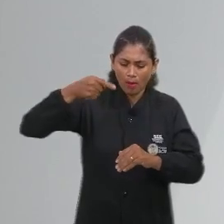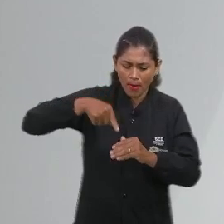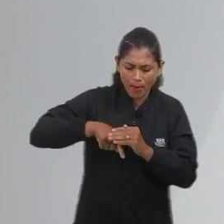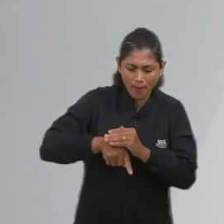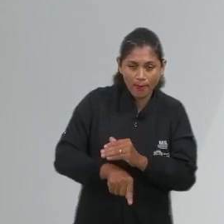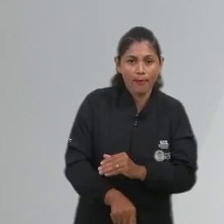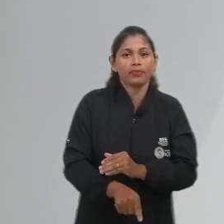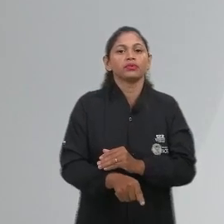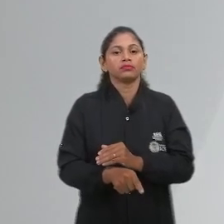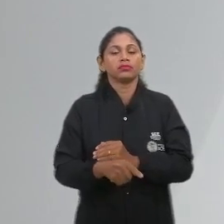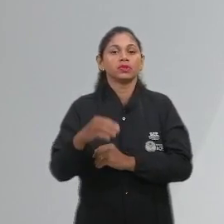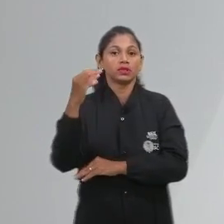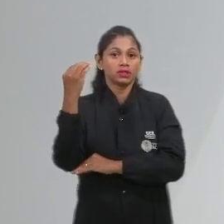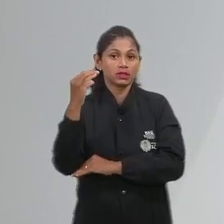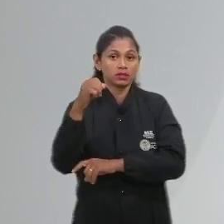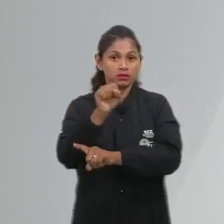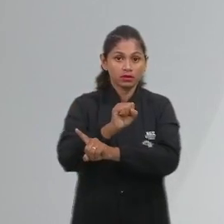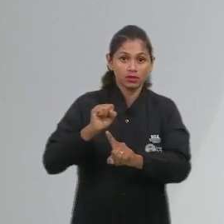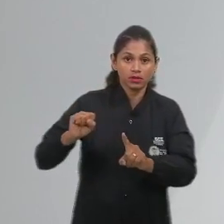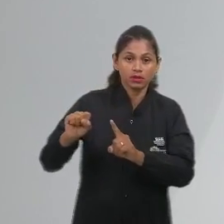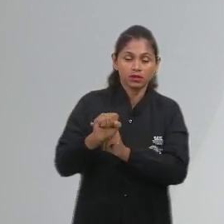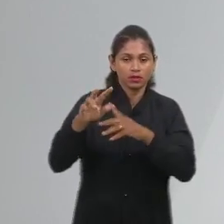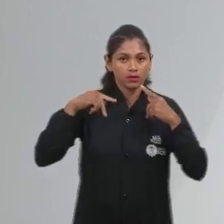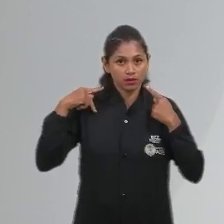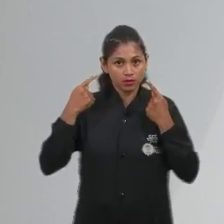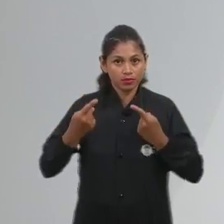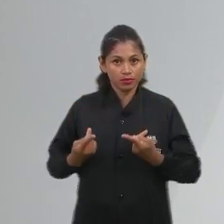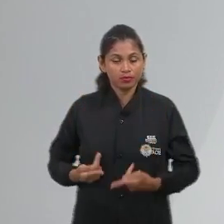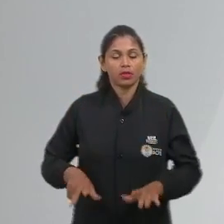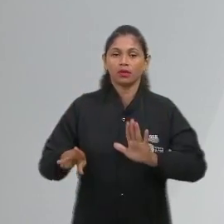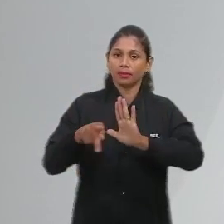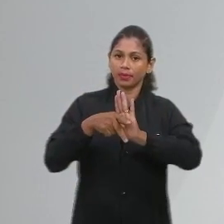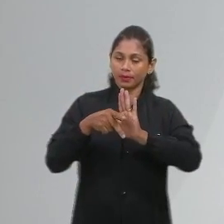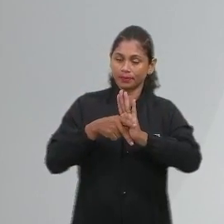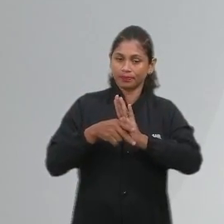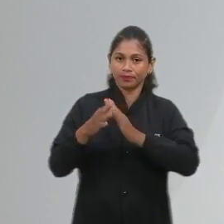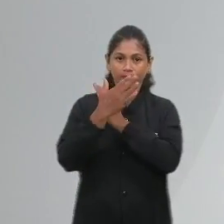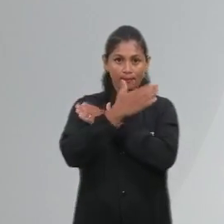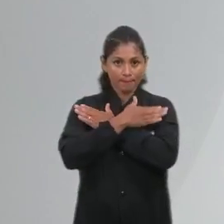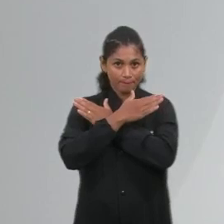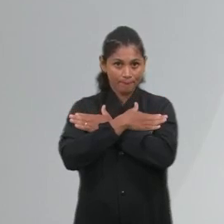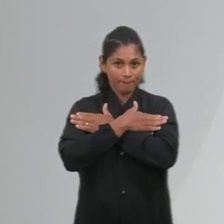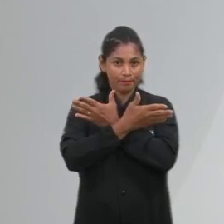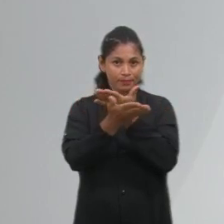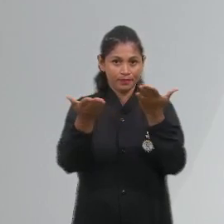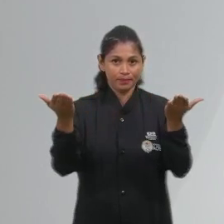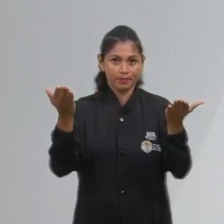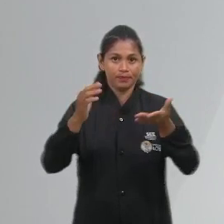aprofundamento de ciências sociais e humanas aplicadas. Um abraço a todos vocês.